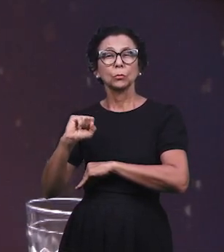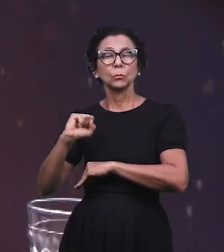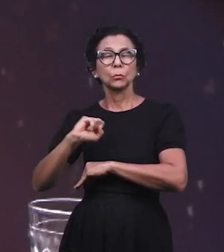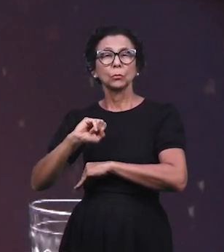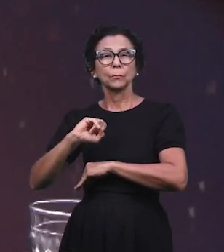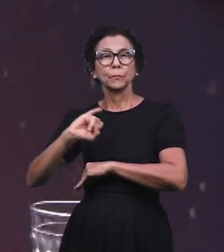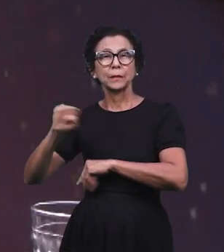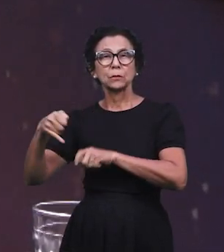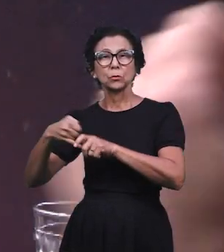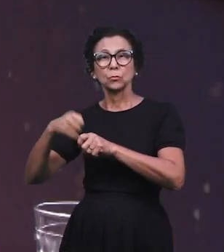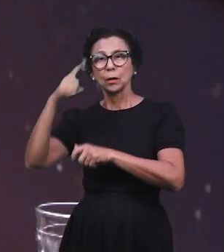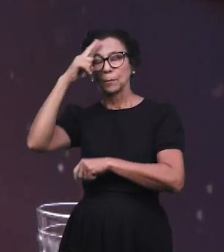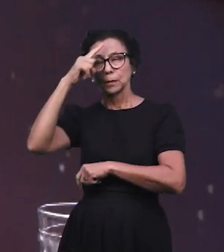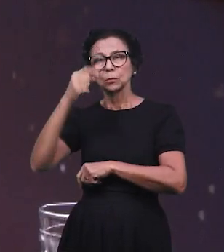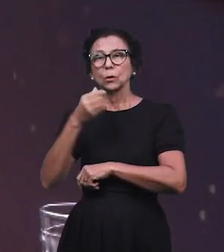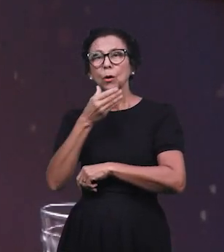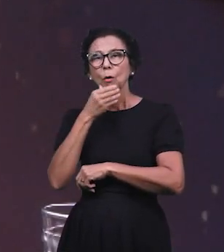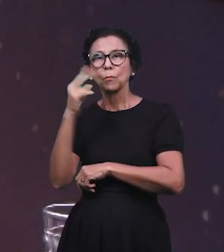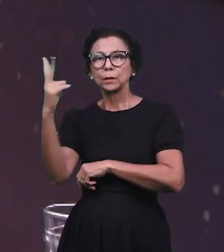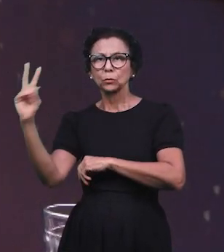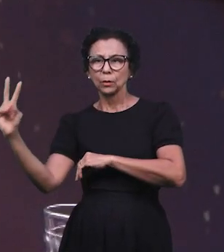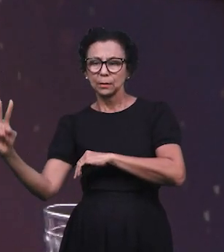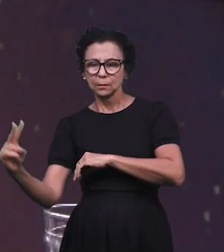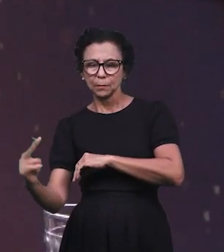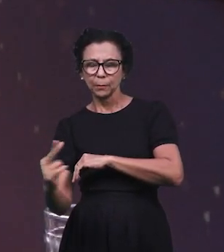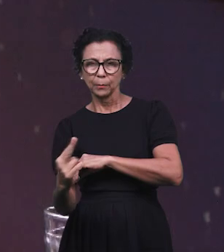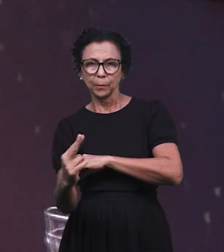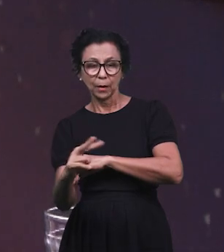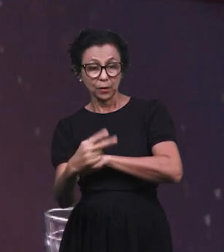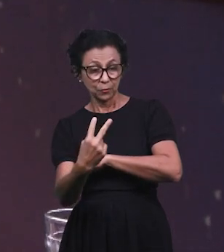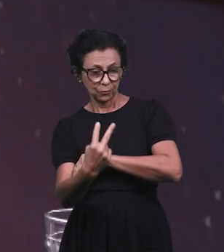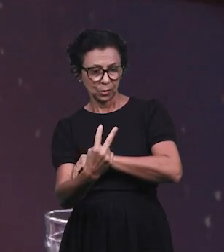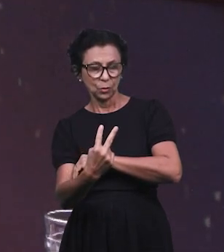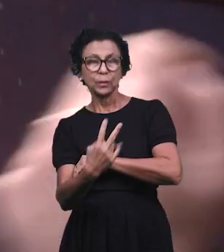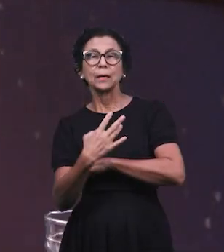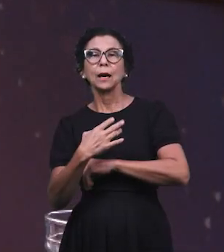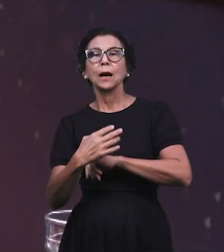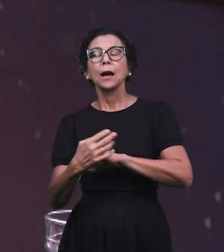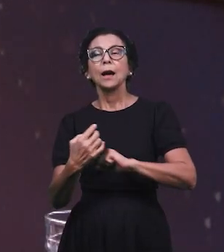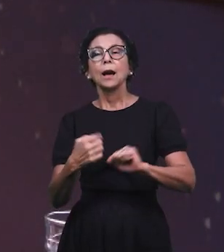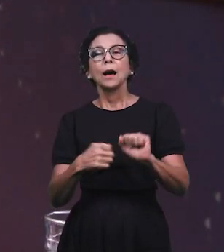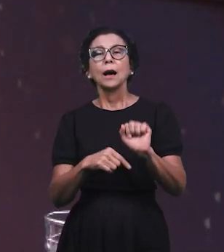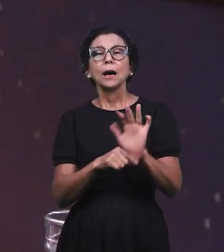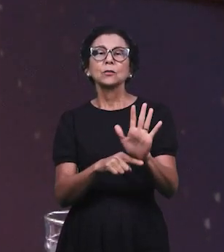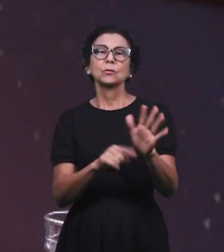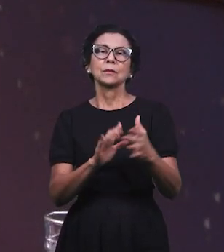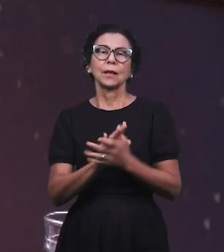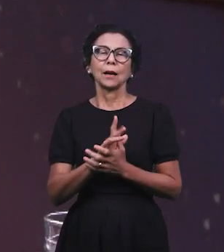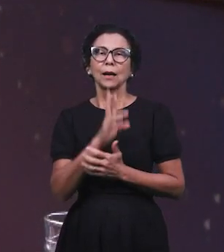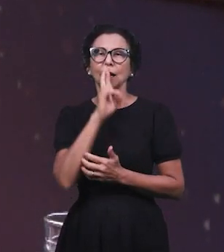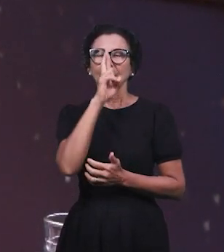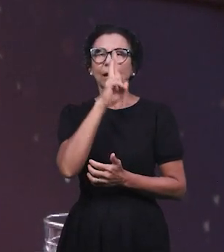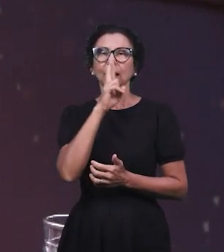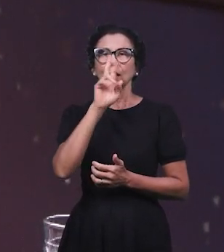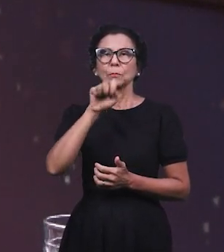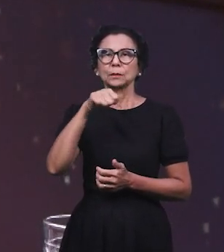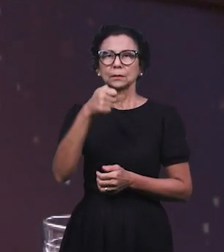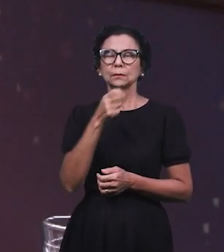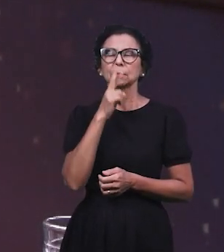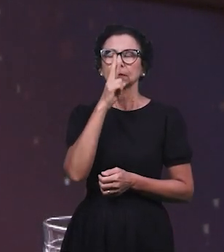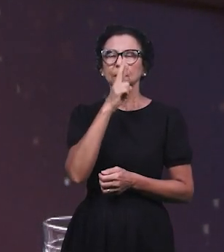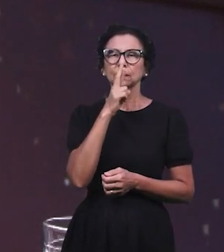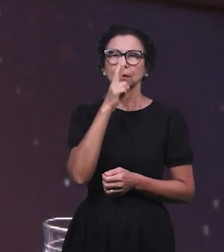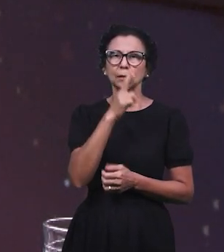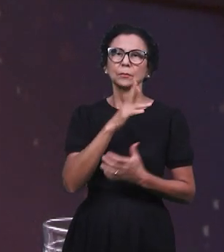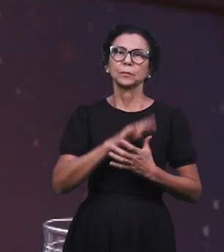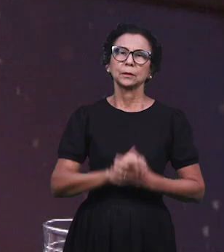o benefício do clamor pelo sangue de Jesus na vida do servo, que traz esse benefício para a sua vida